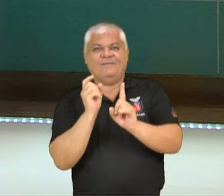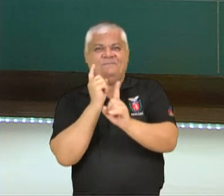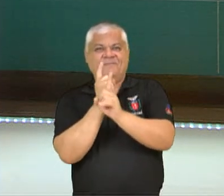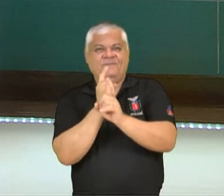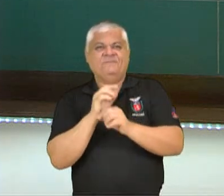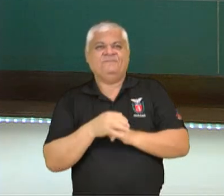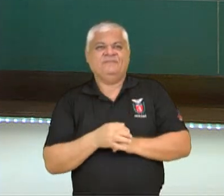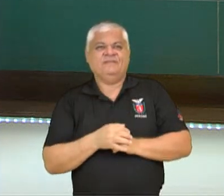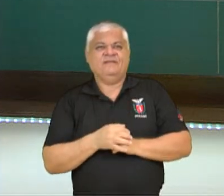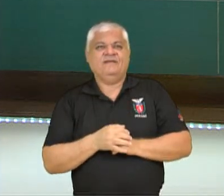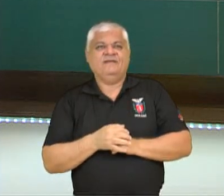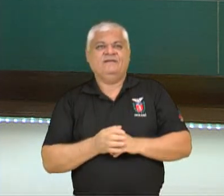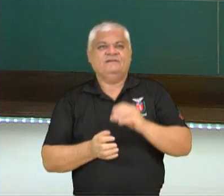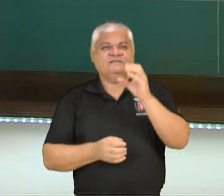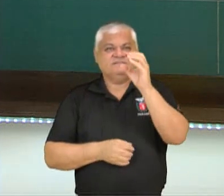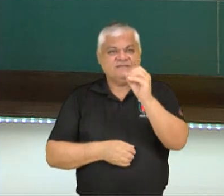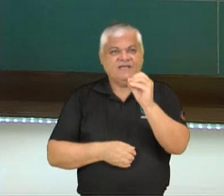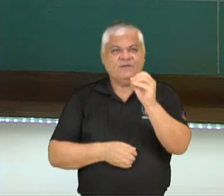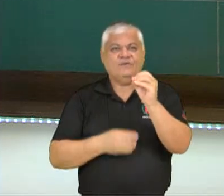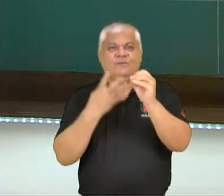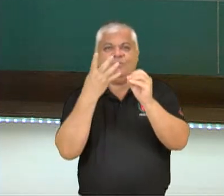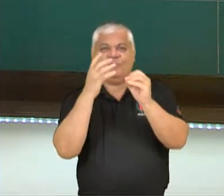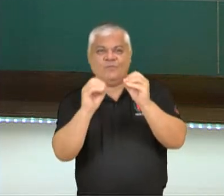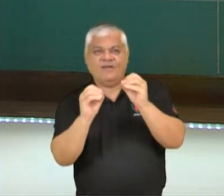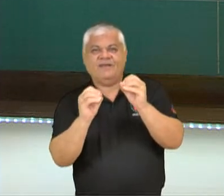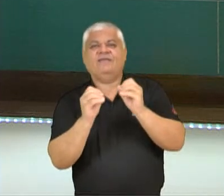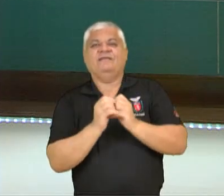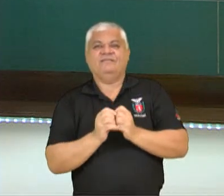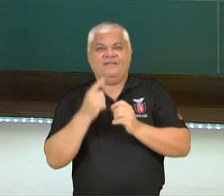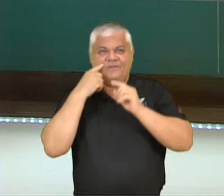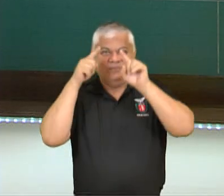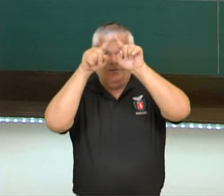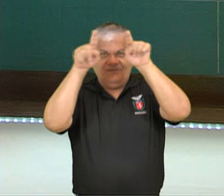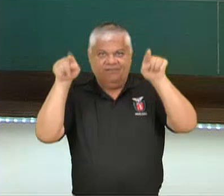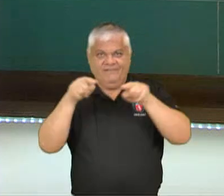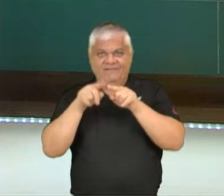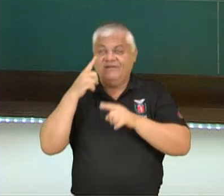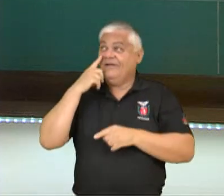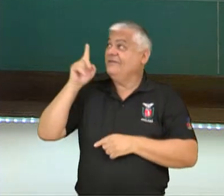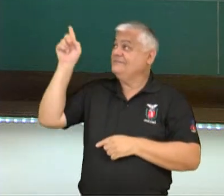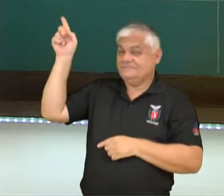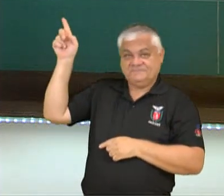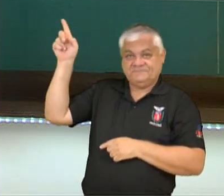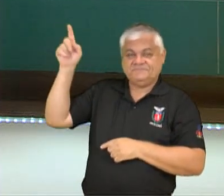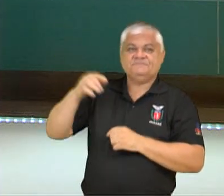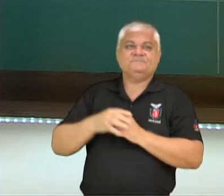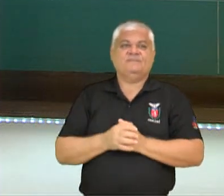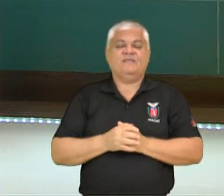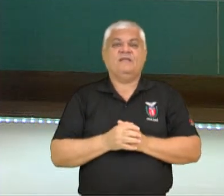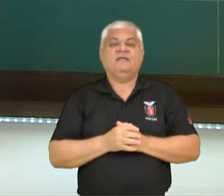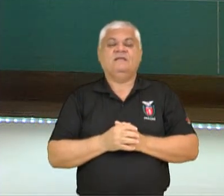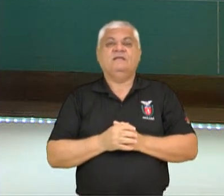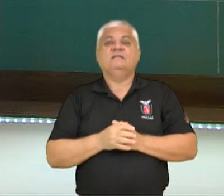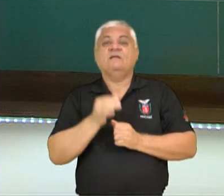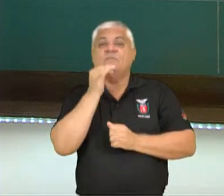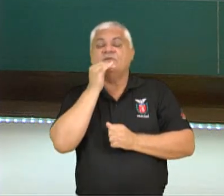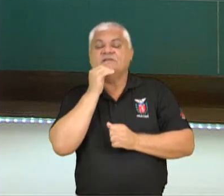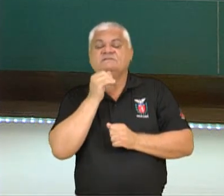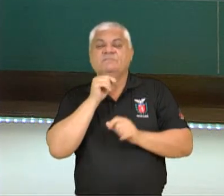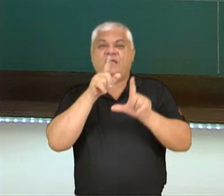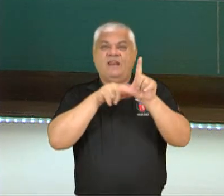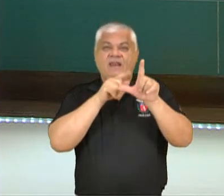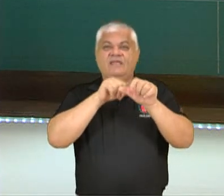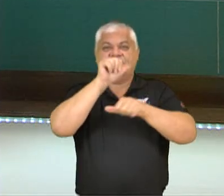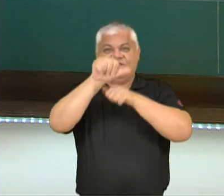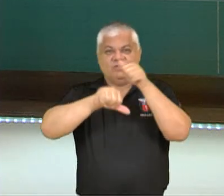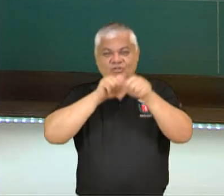são 0 e 40, conforme a resolução aqui nesse quadro destacado, tá bom? Então, beleza, substituindo aqui, na formulinha